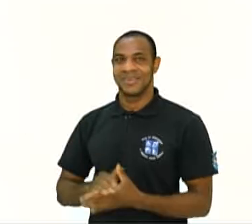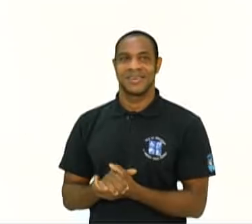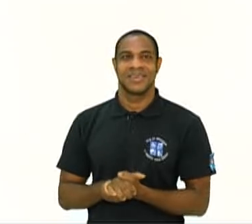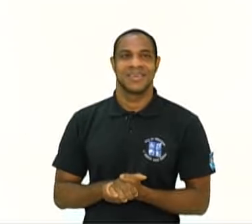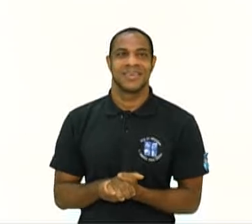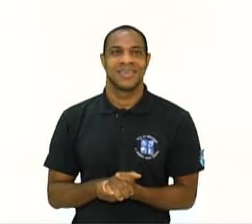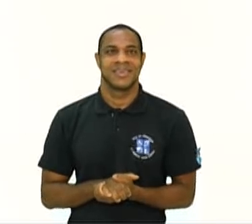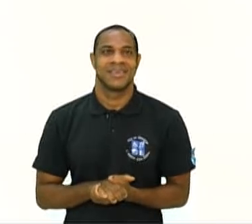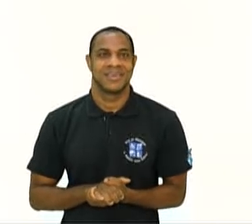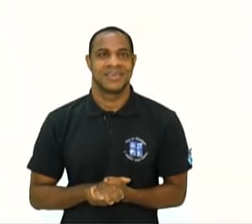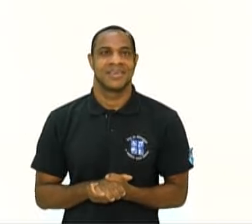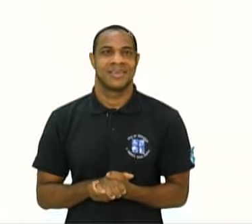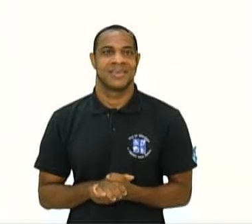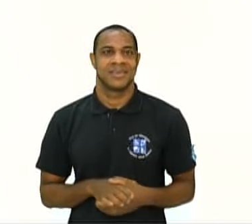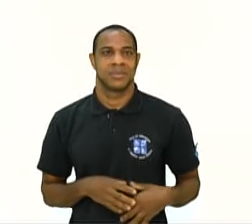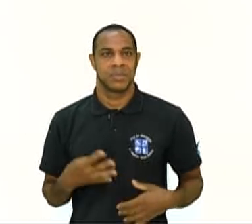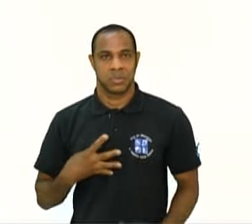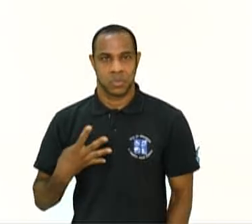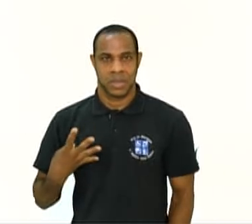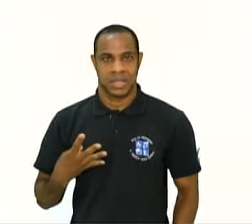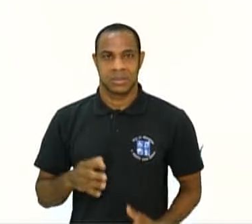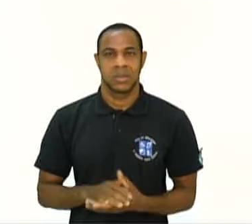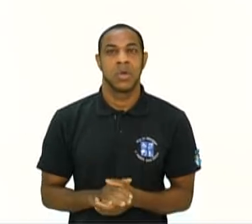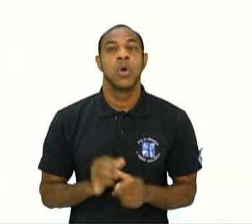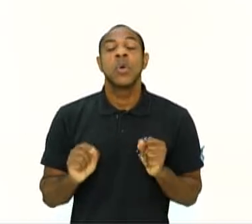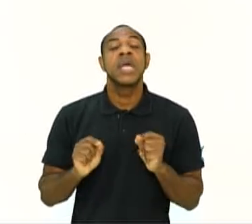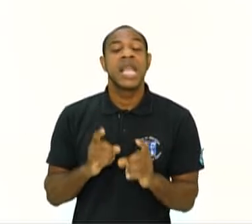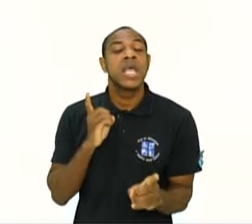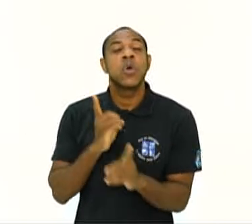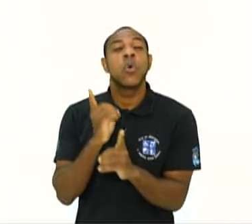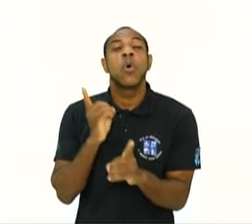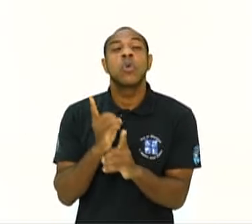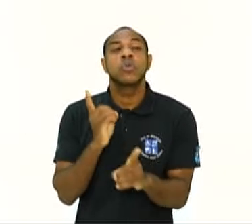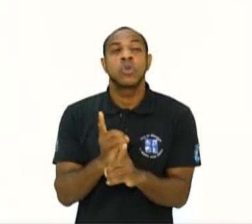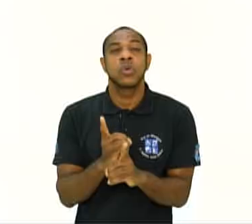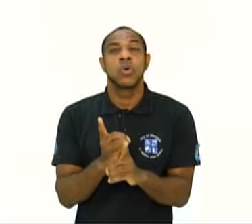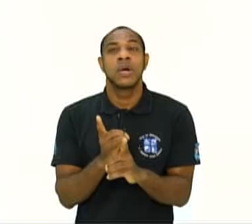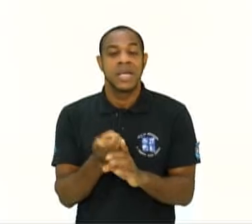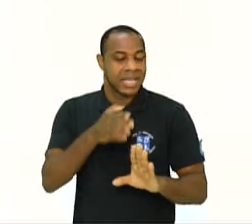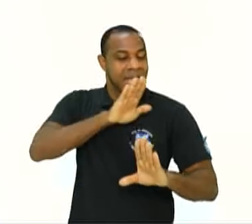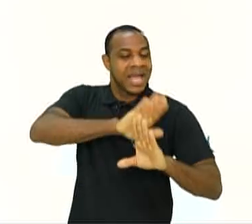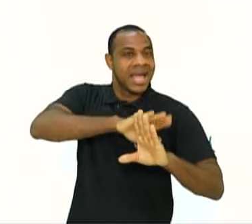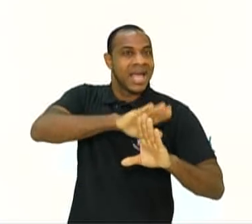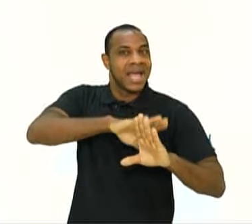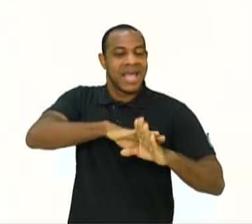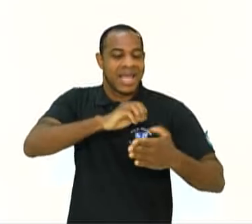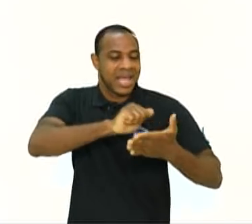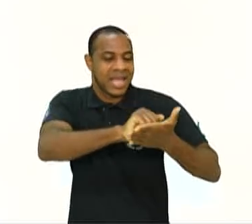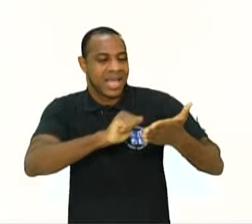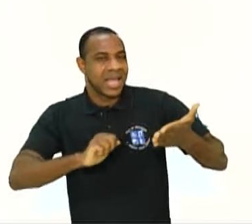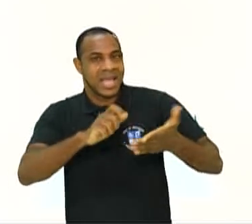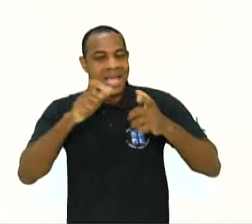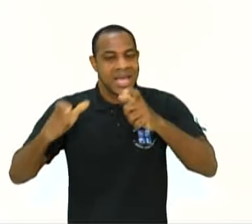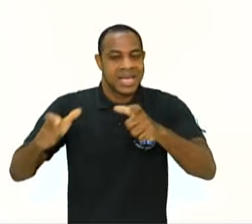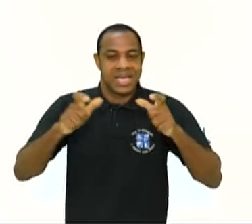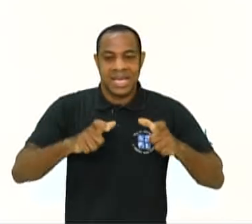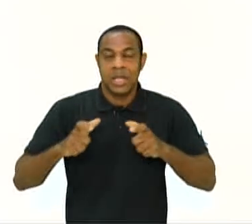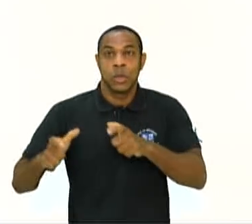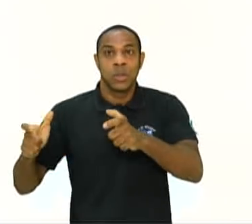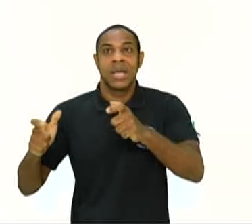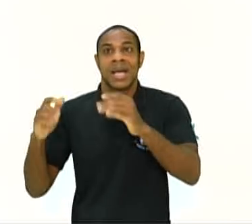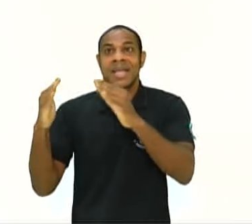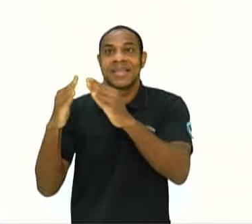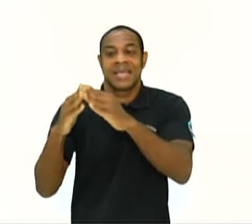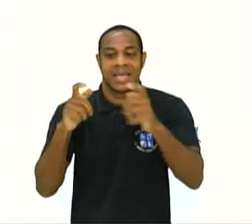room under the wallpaper? O que ela encontrou em cada cômodo embaixo do papel de